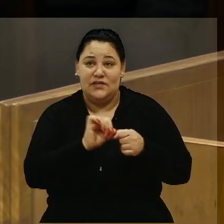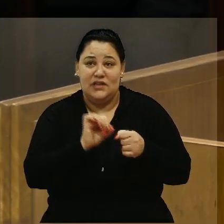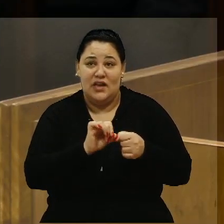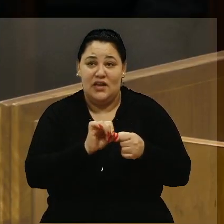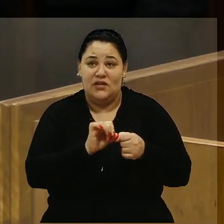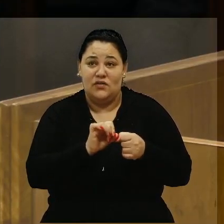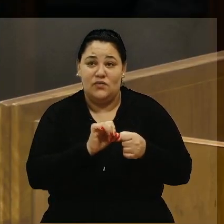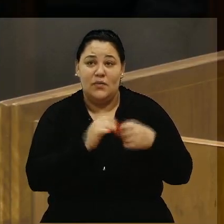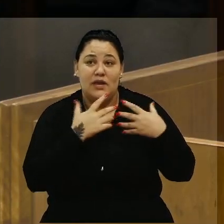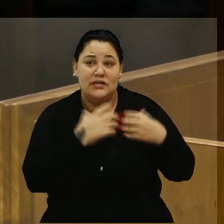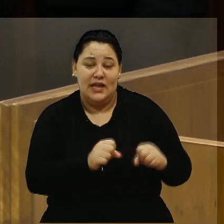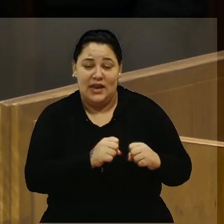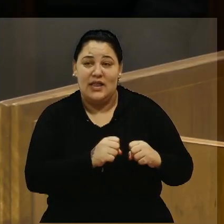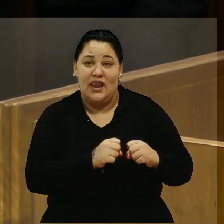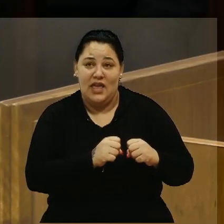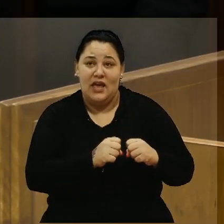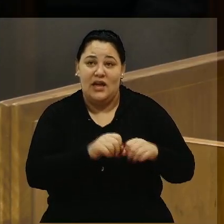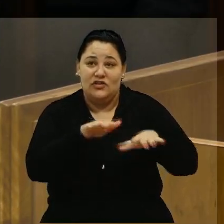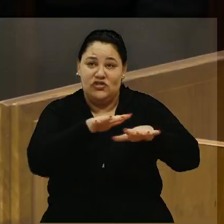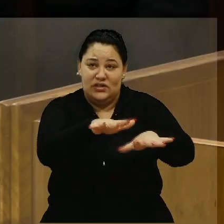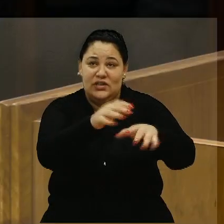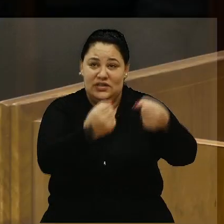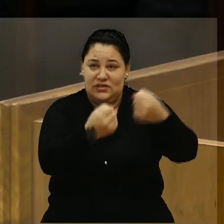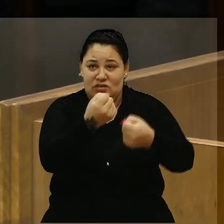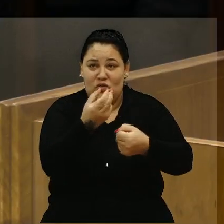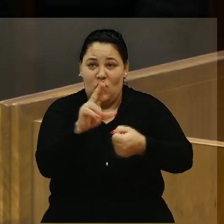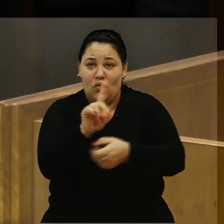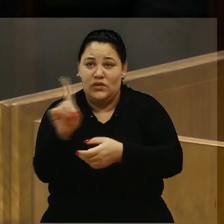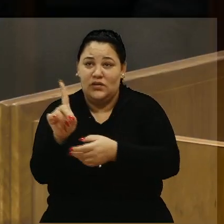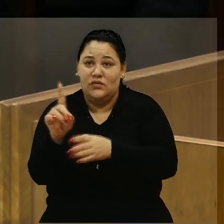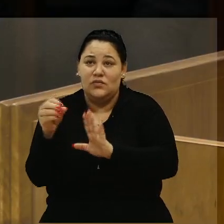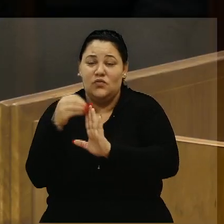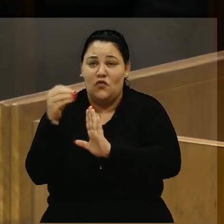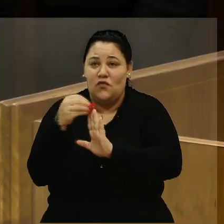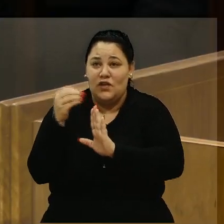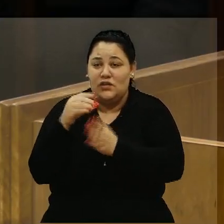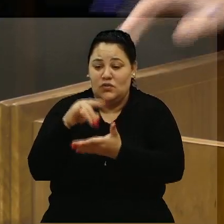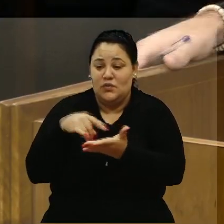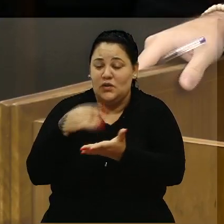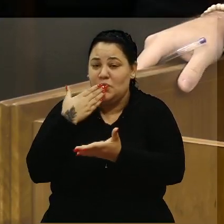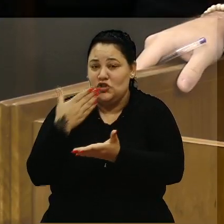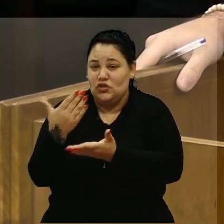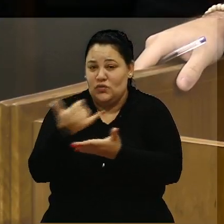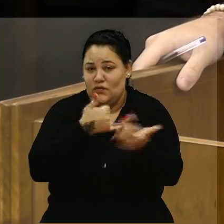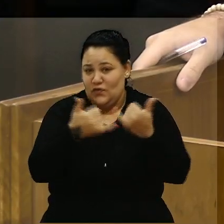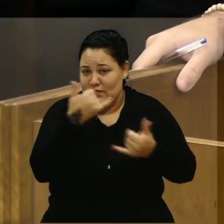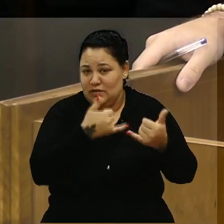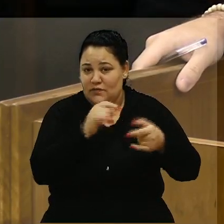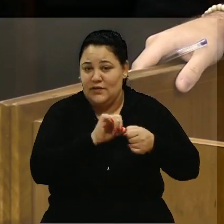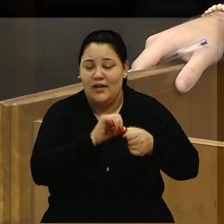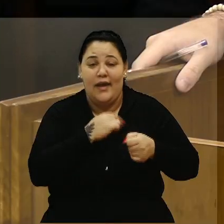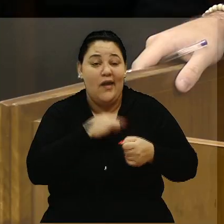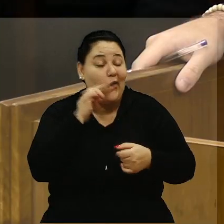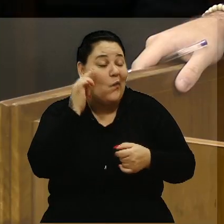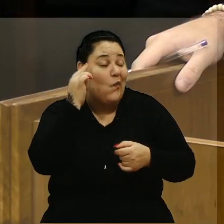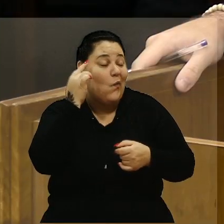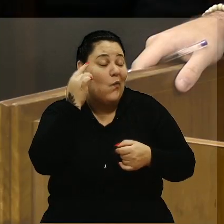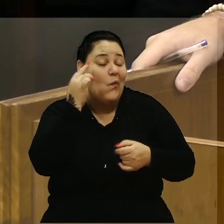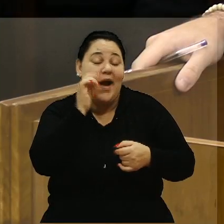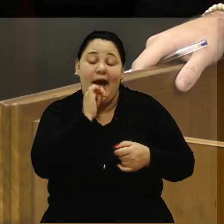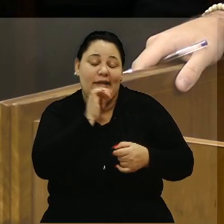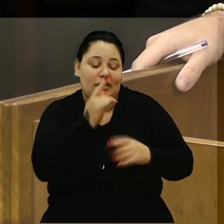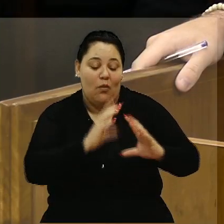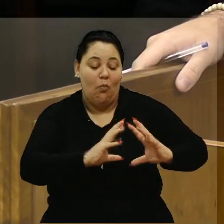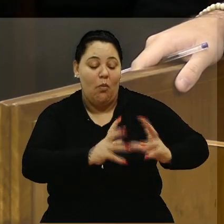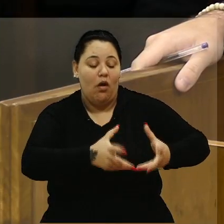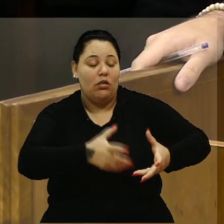Trânsito ou não, os ofícios e os pedidos de informações que a gente faz. Eu ainda não tenho bola de cristal, e dizem que quem tem bola de